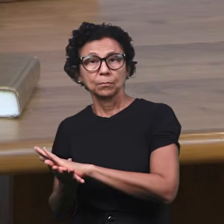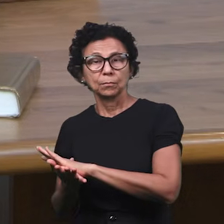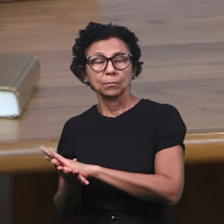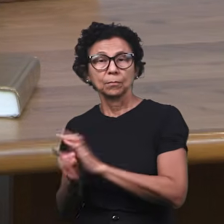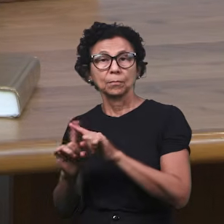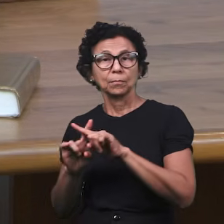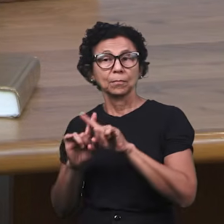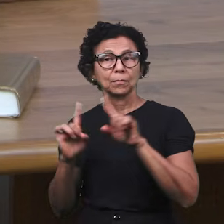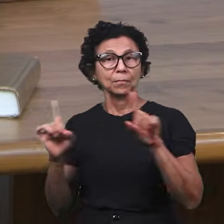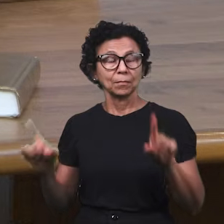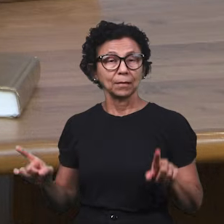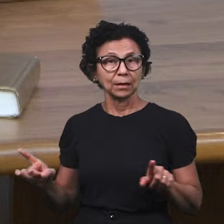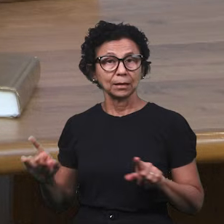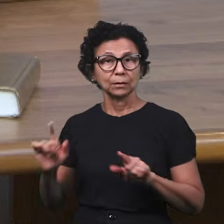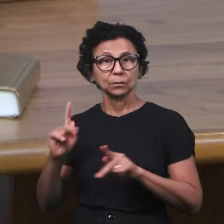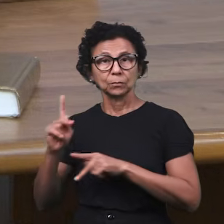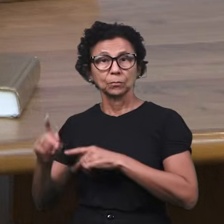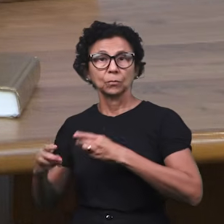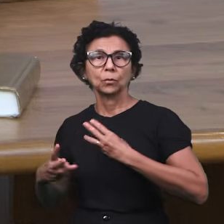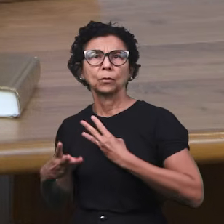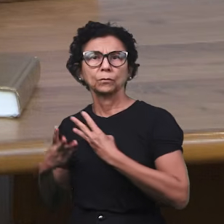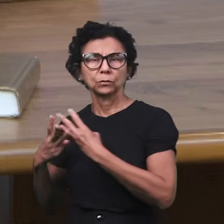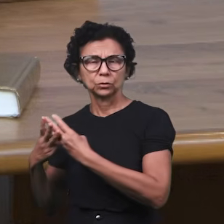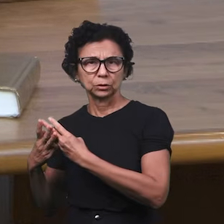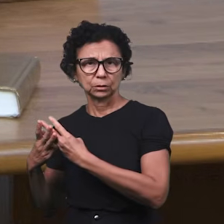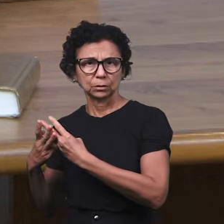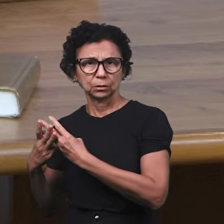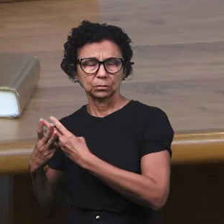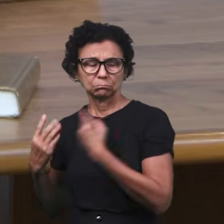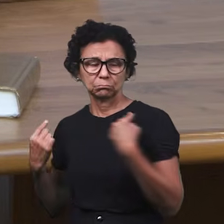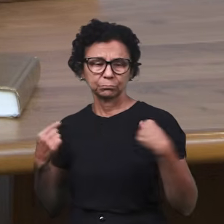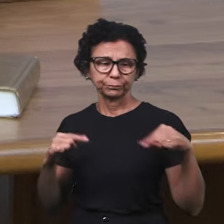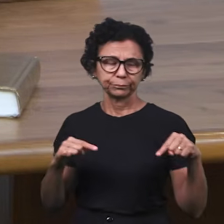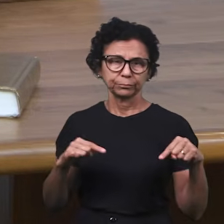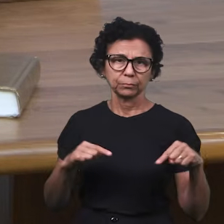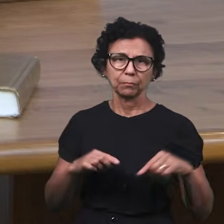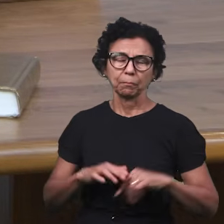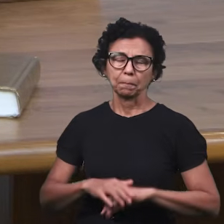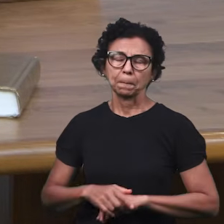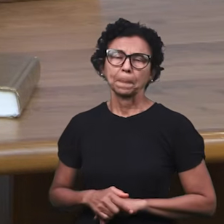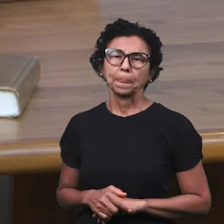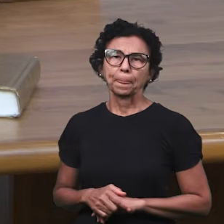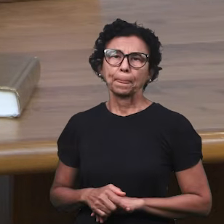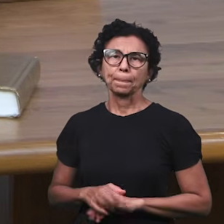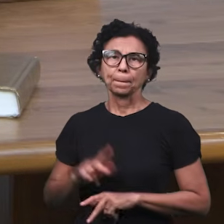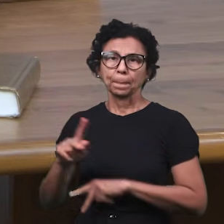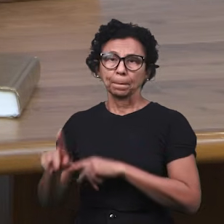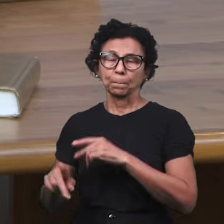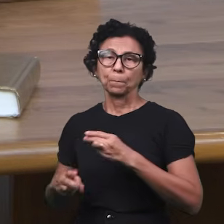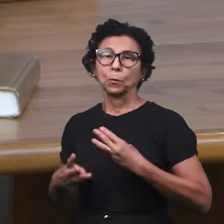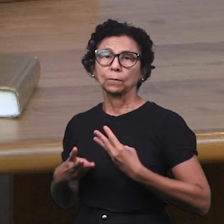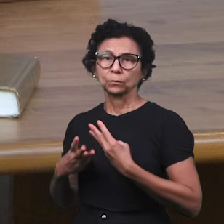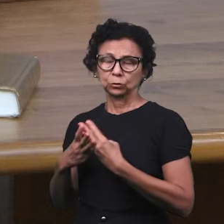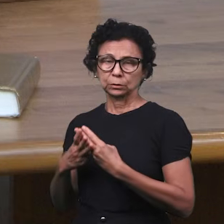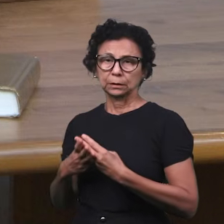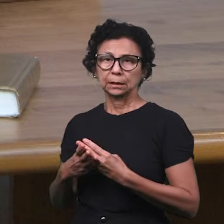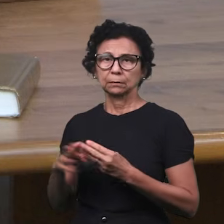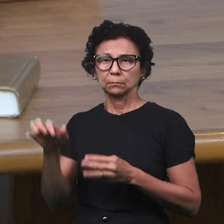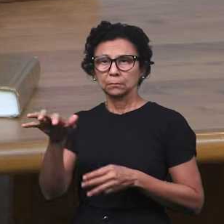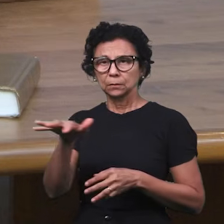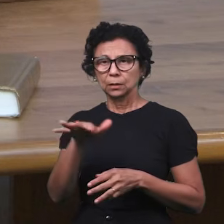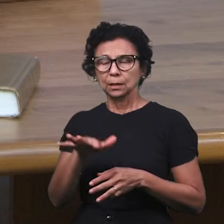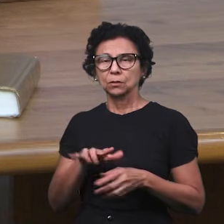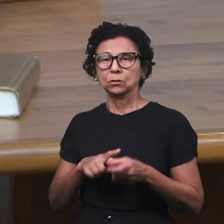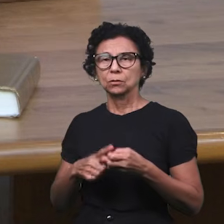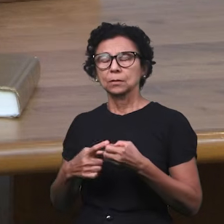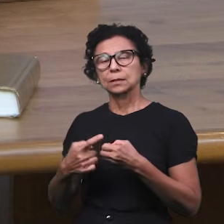que se assenhorearam dos seus aborrecedores. Porque os judeus, nas suas cidades, em